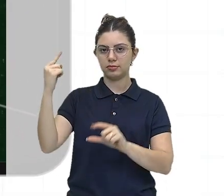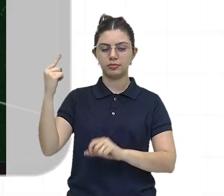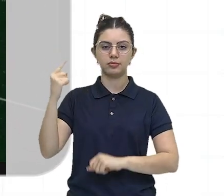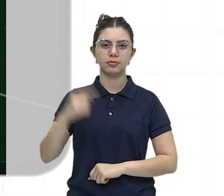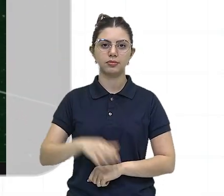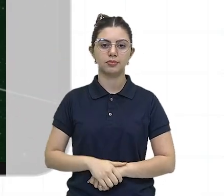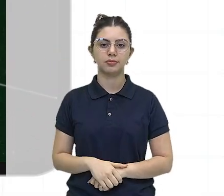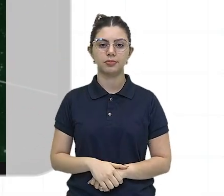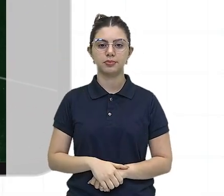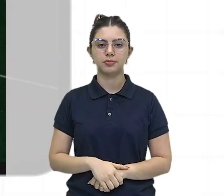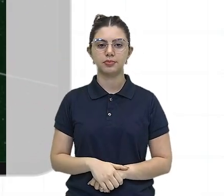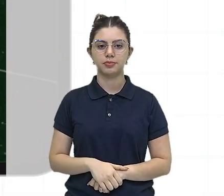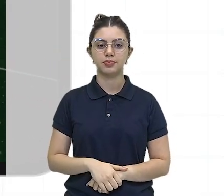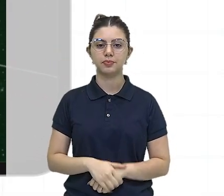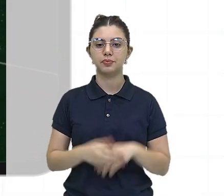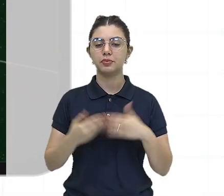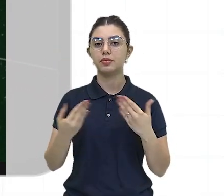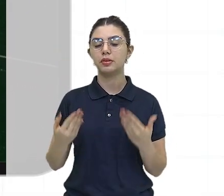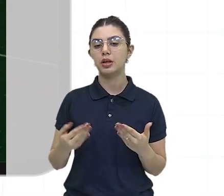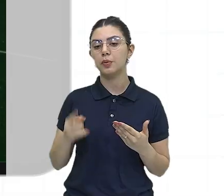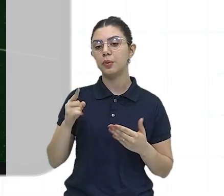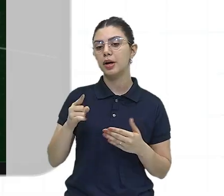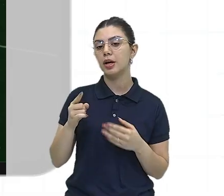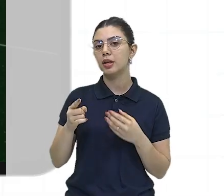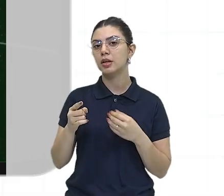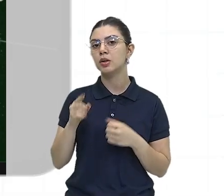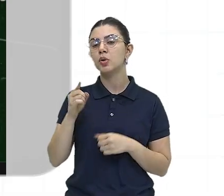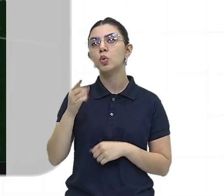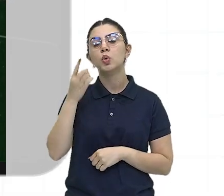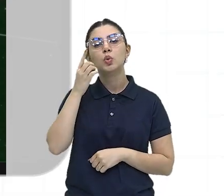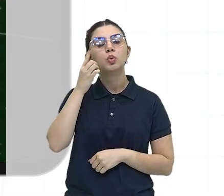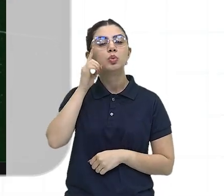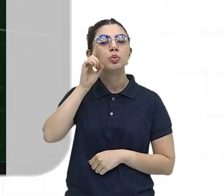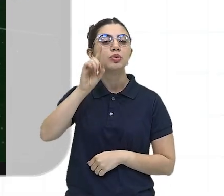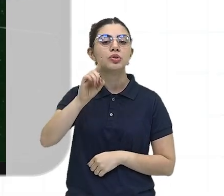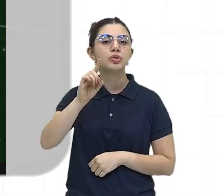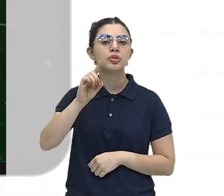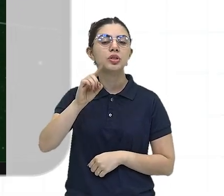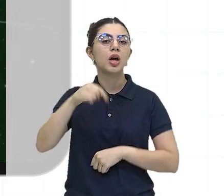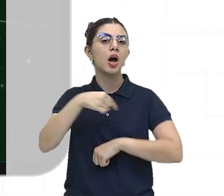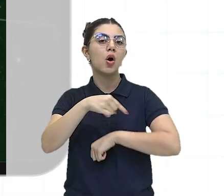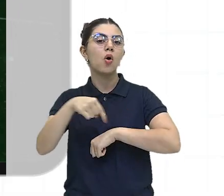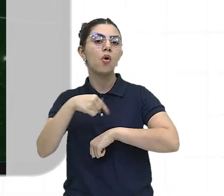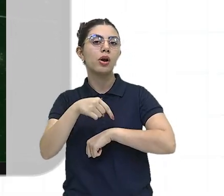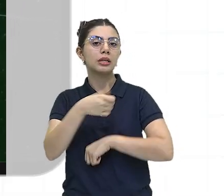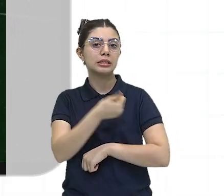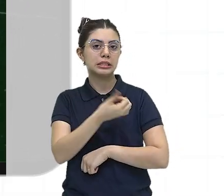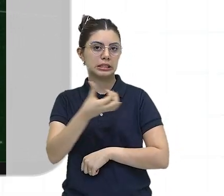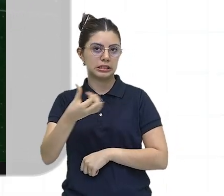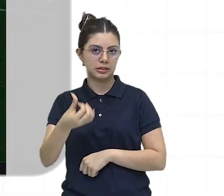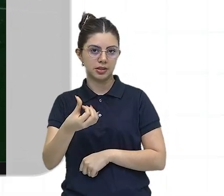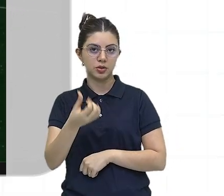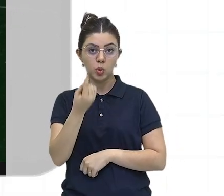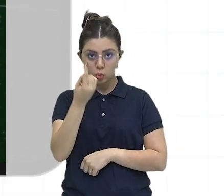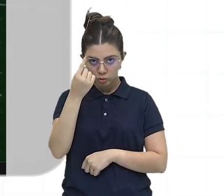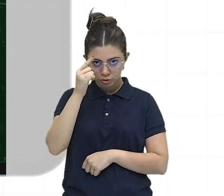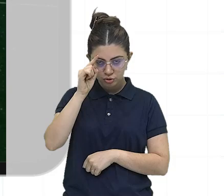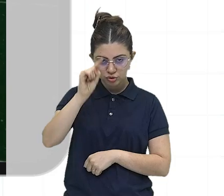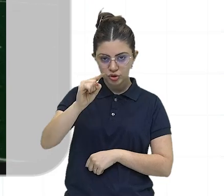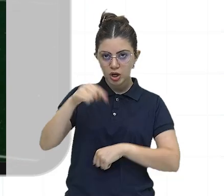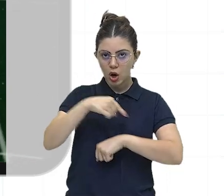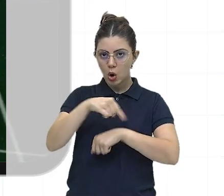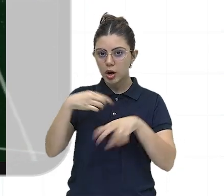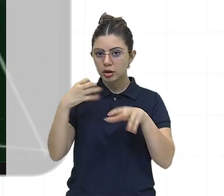Tendo o tempo terrestre como referência, o dia lá dura cerca de 16 horas. Até o momento foram